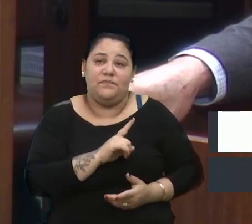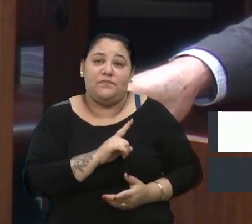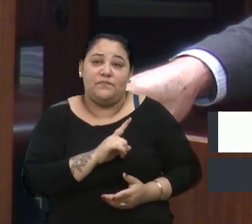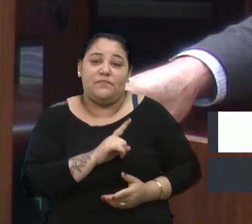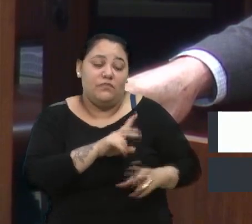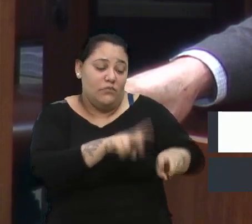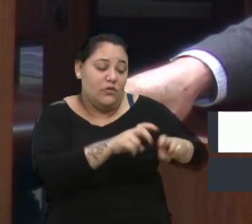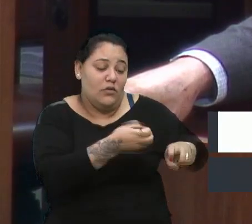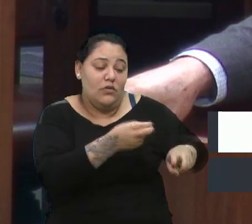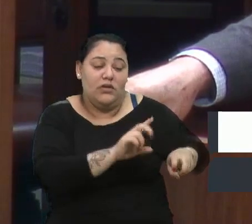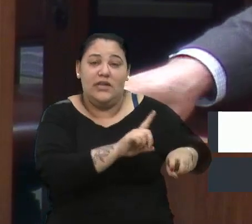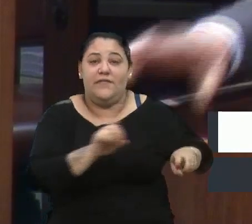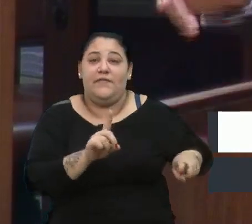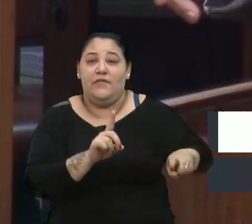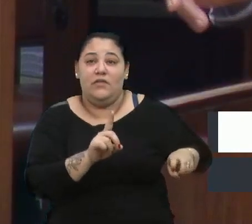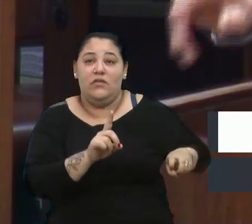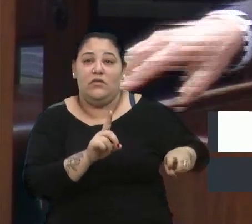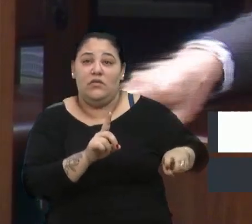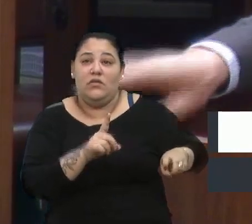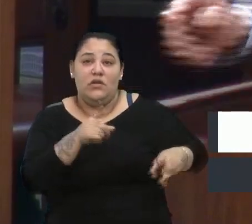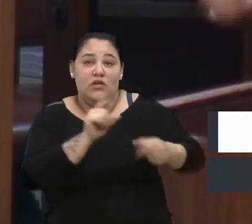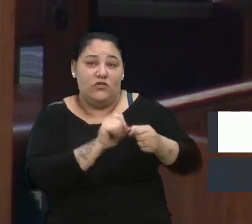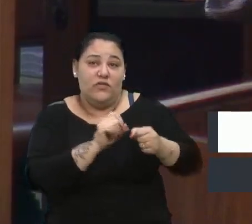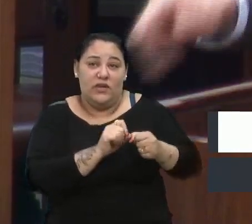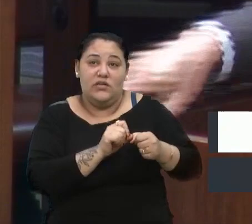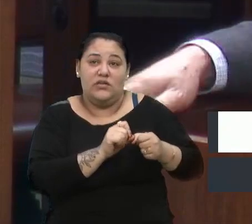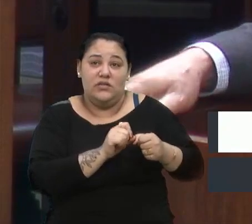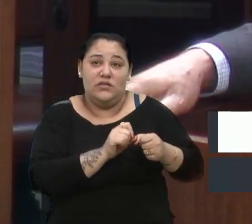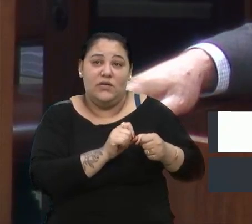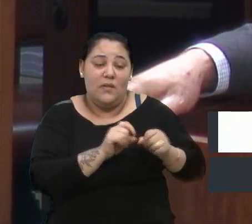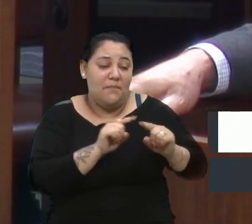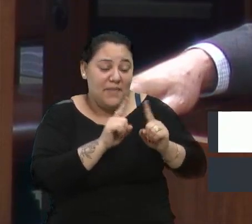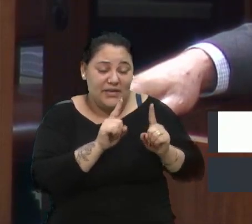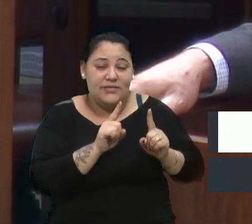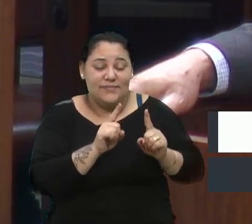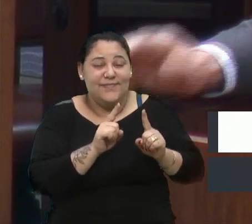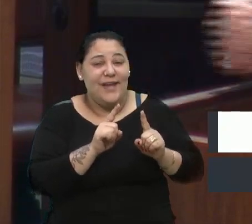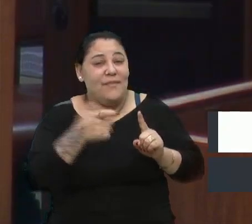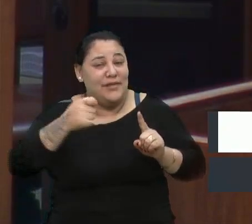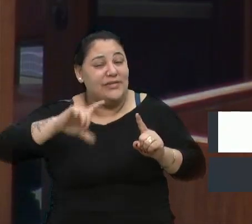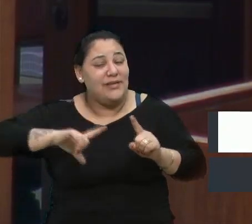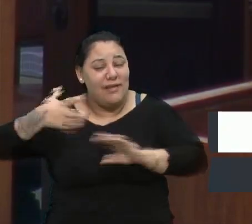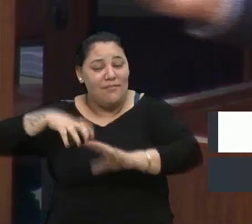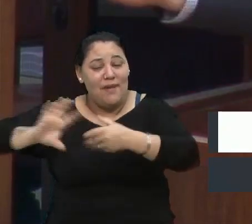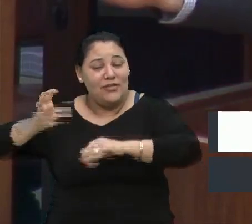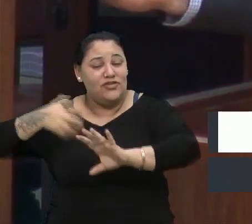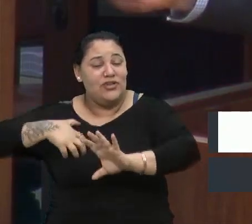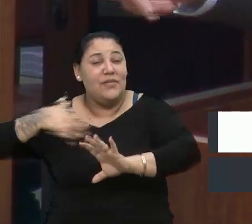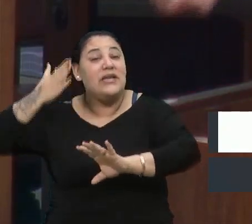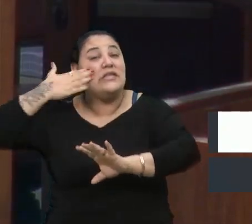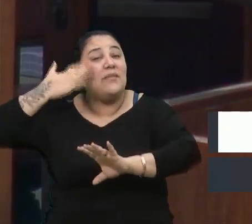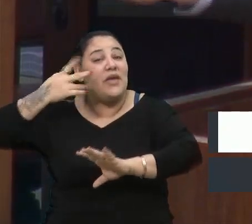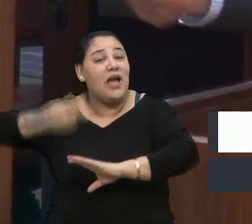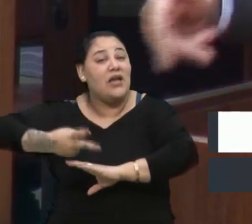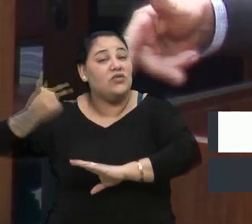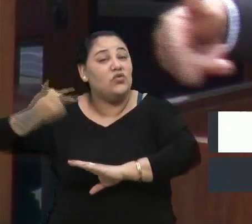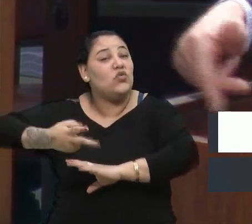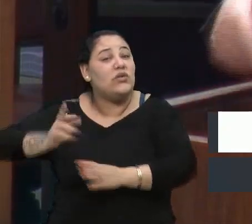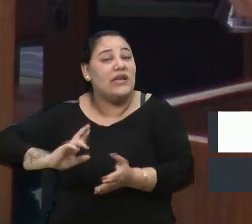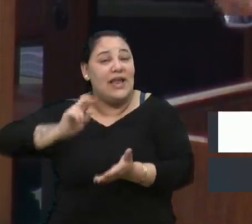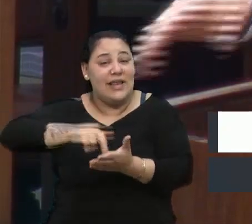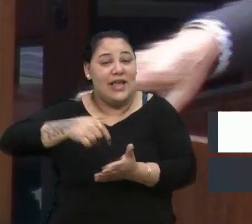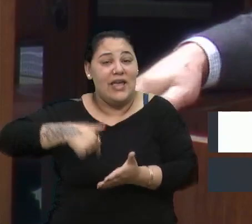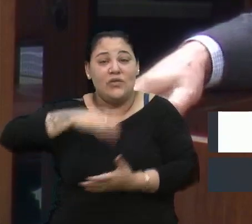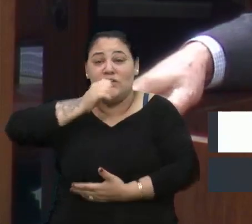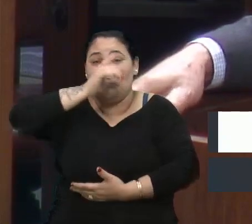é muito fácil, mas esteja lá no outro lado. Eu, no final de semana, também. Vivi lá na minha